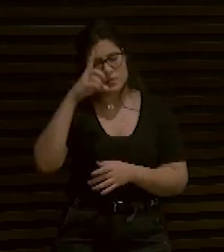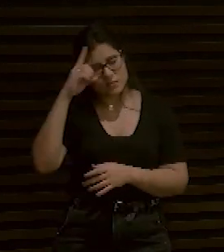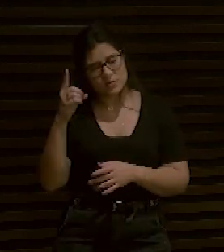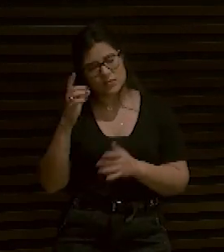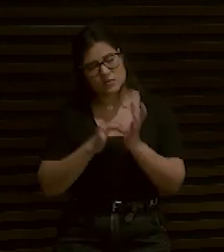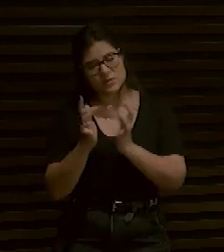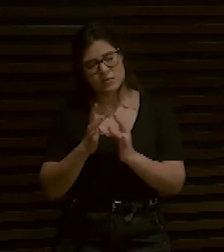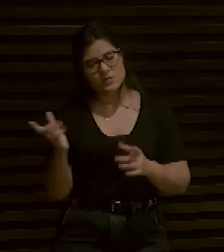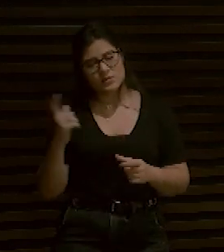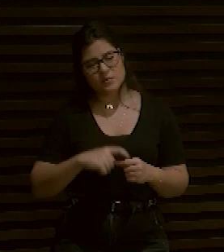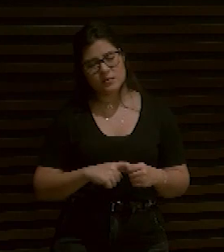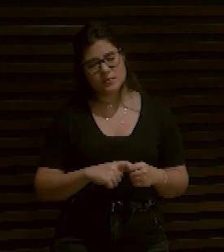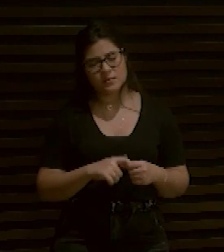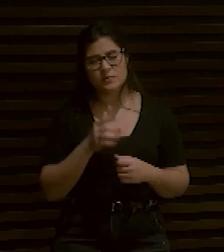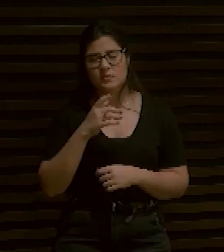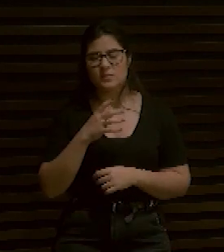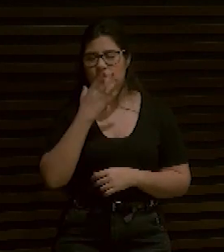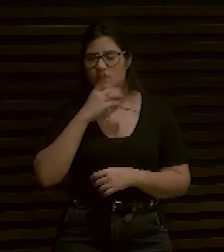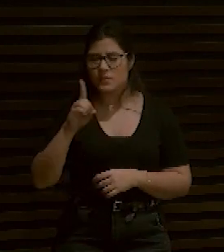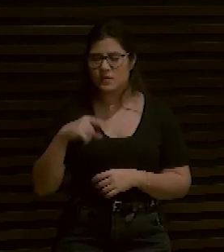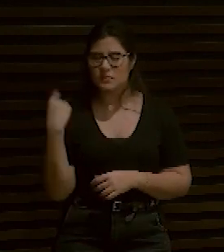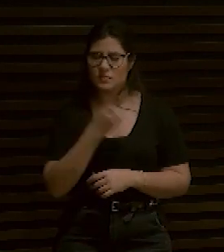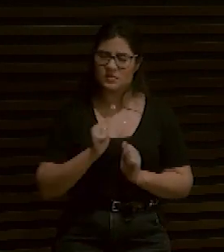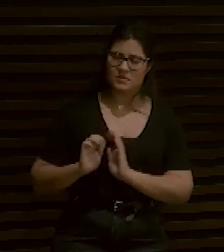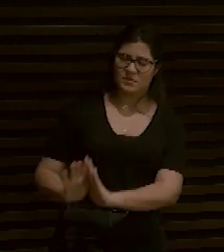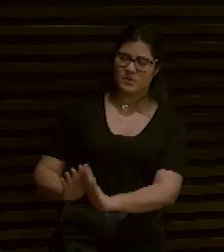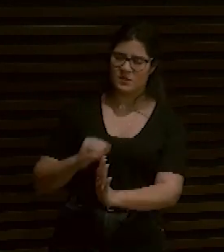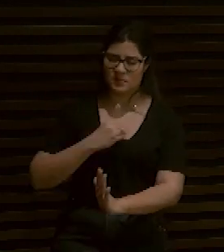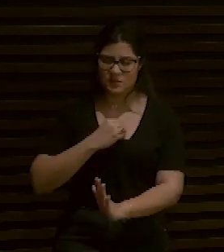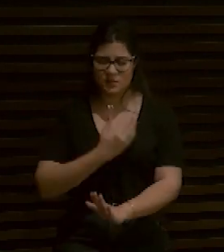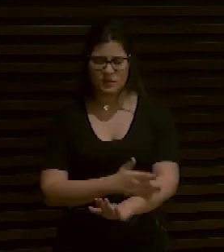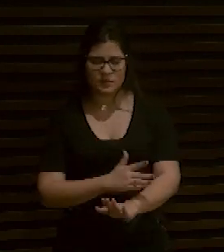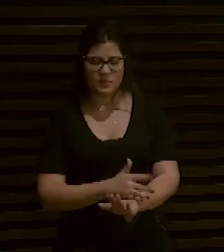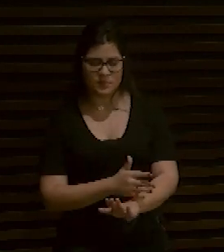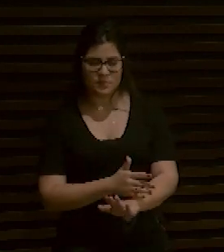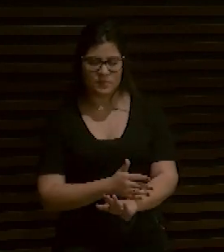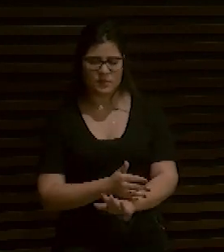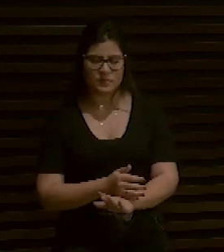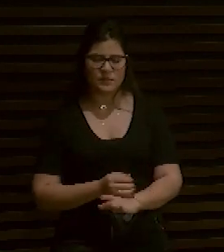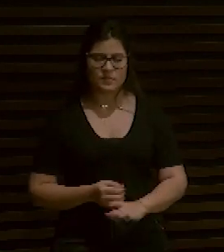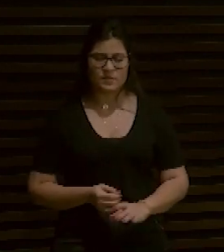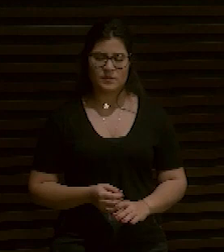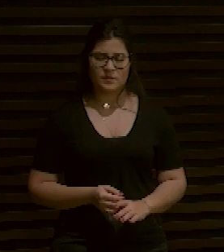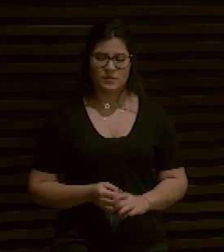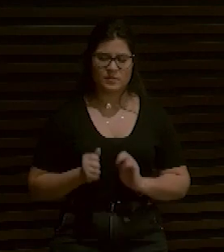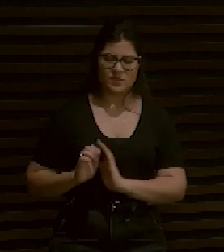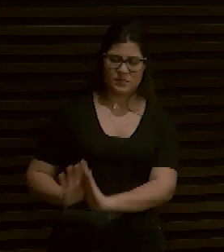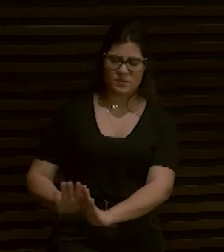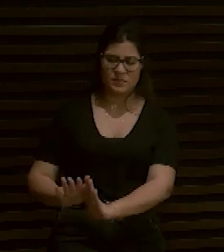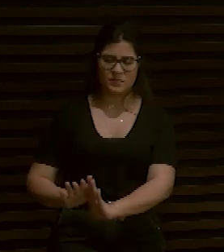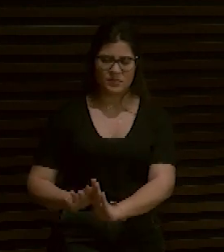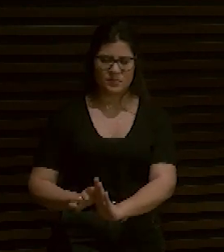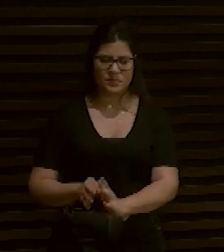voltará. Pai, que a gente abandone as práticas de pecado, que a gente tire os despojos da velha criatura